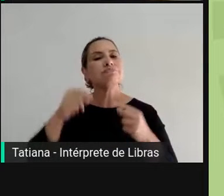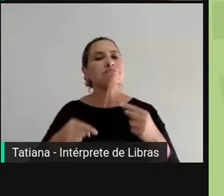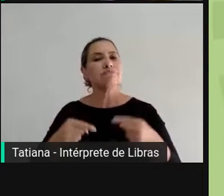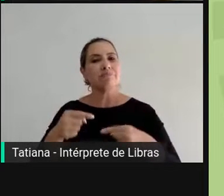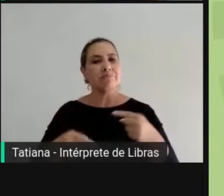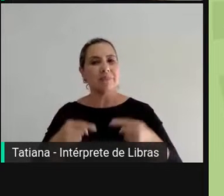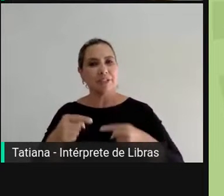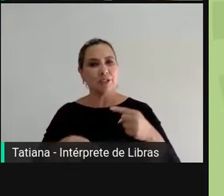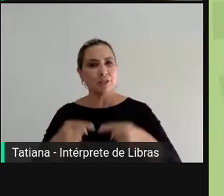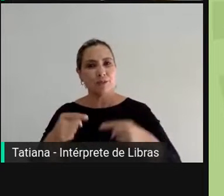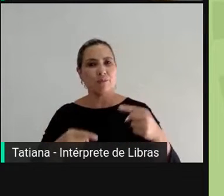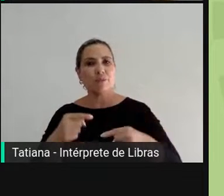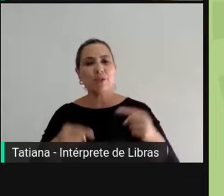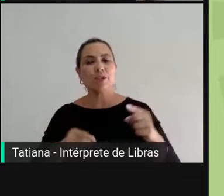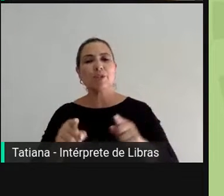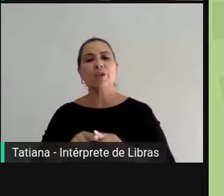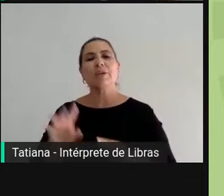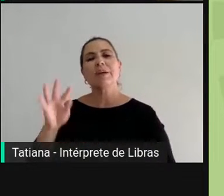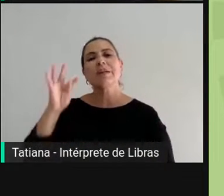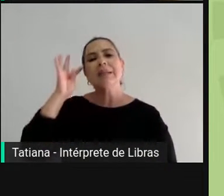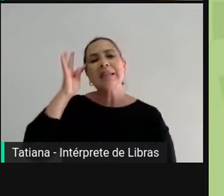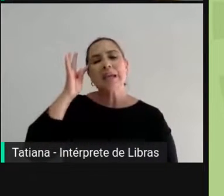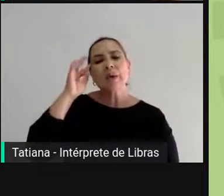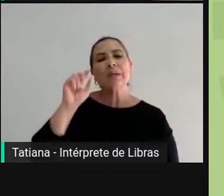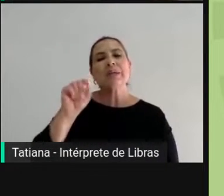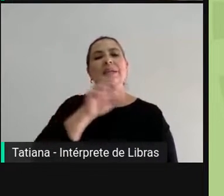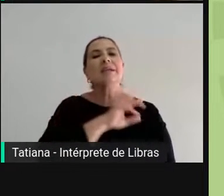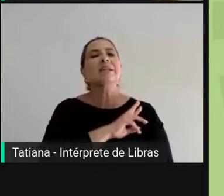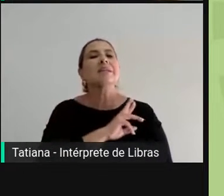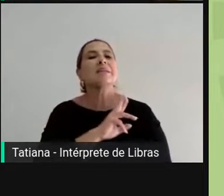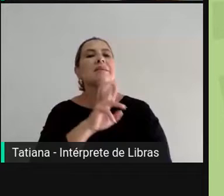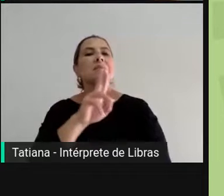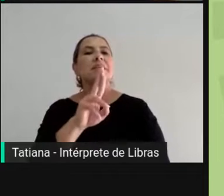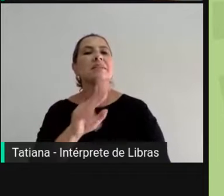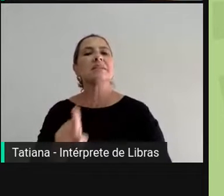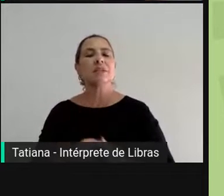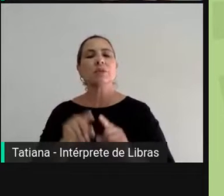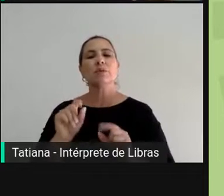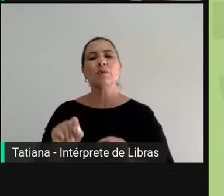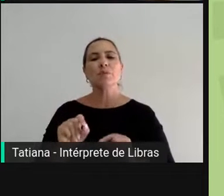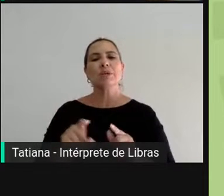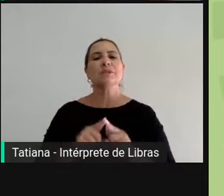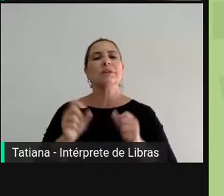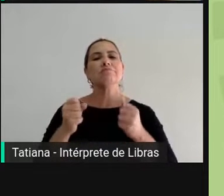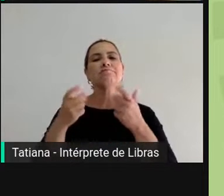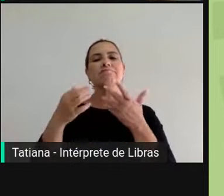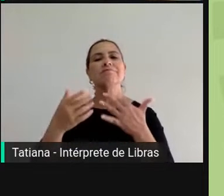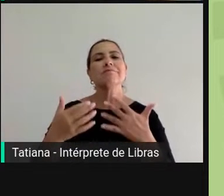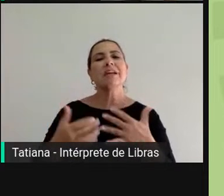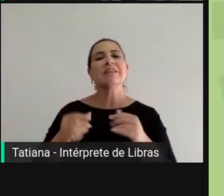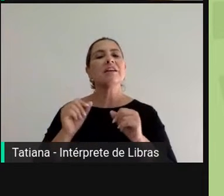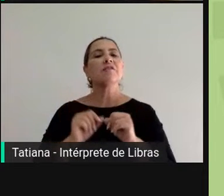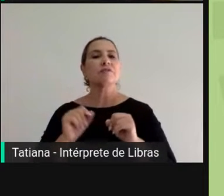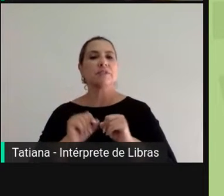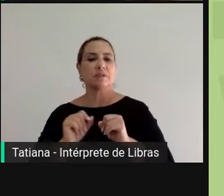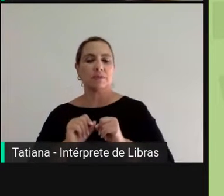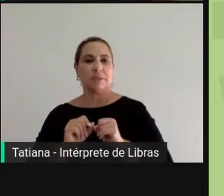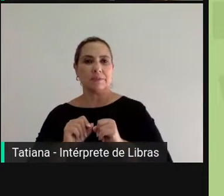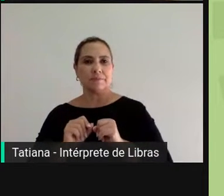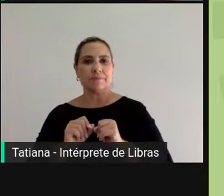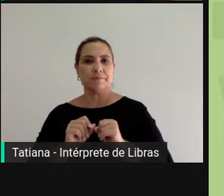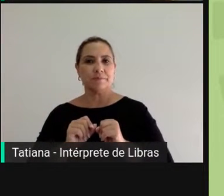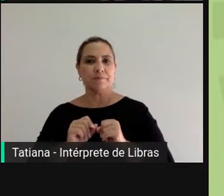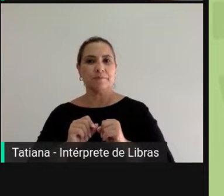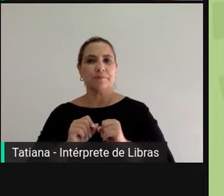essa questão das teorias, né, do que é representatividade substantiva, descritiva, como elas fazem